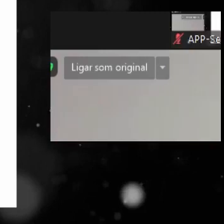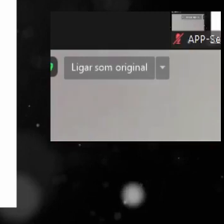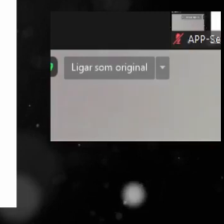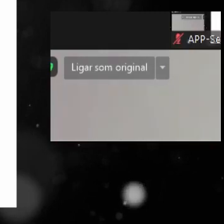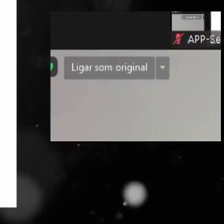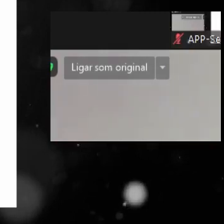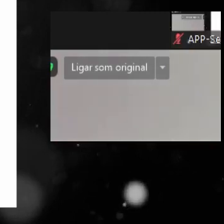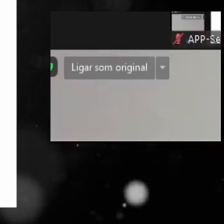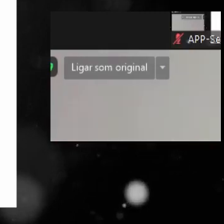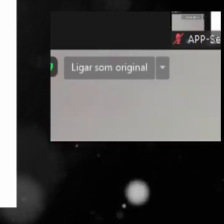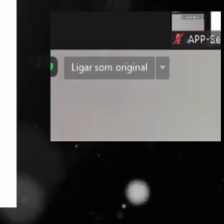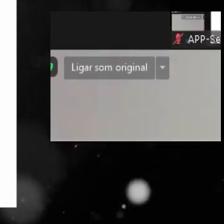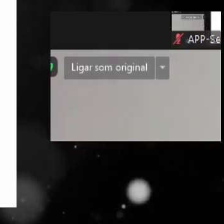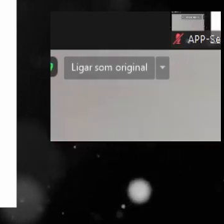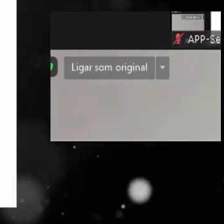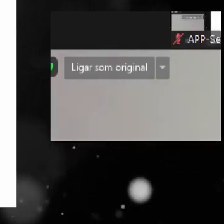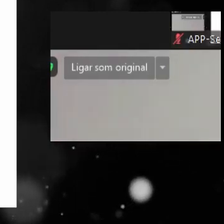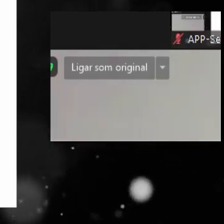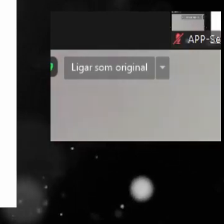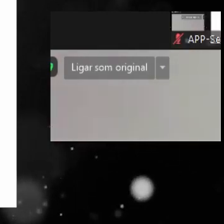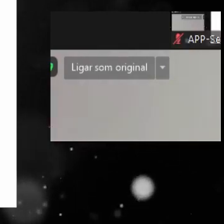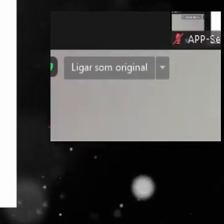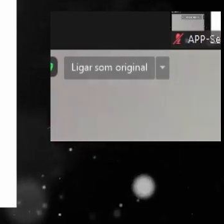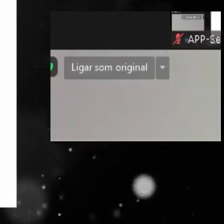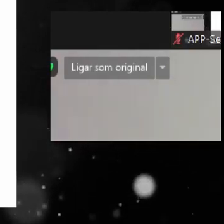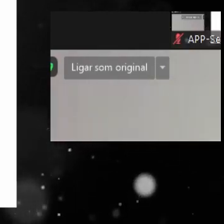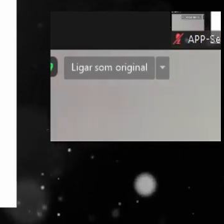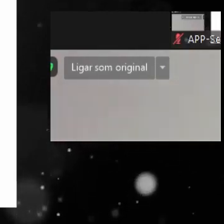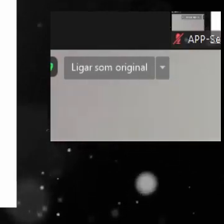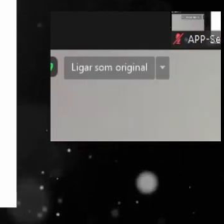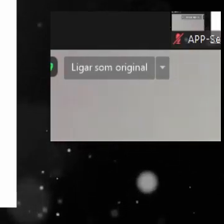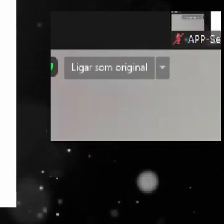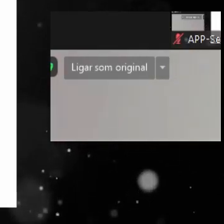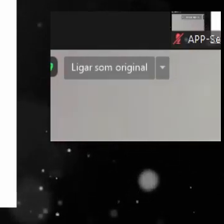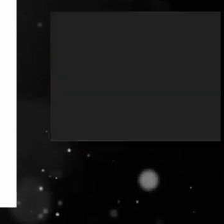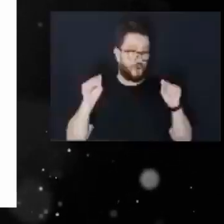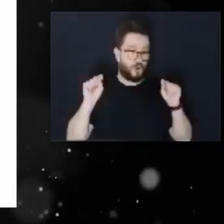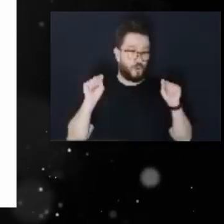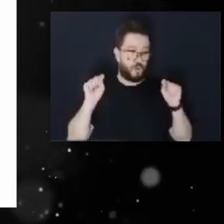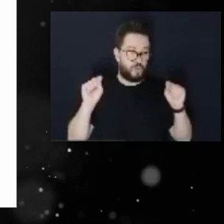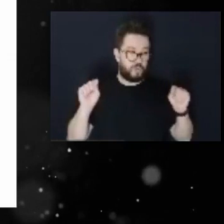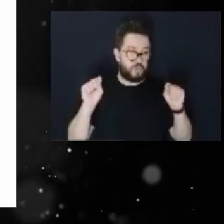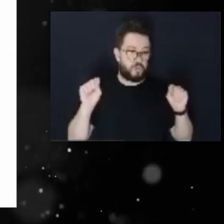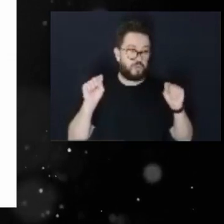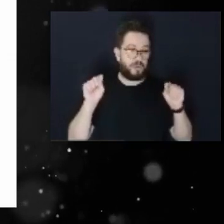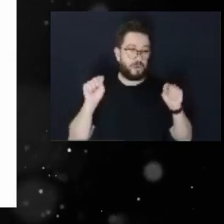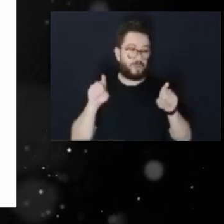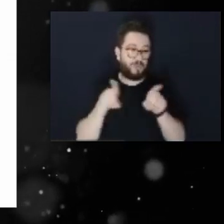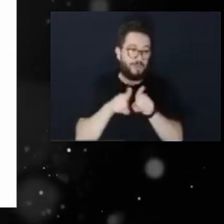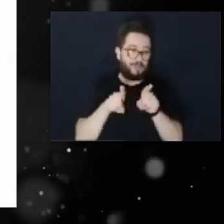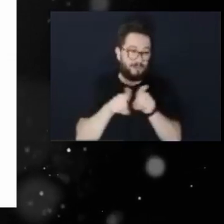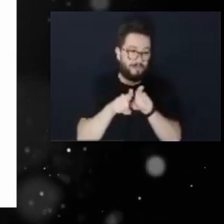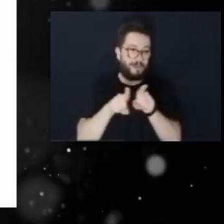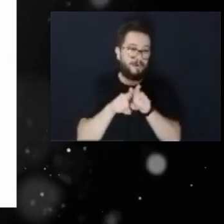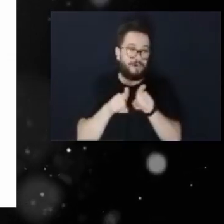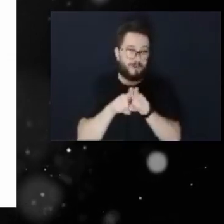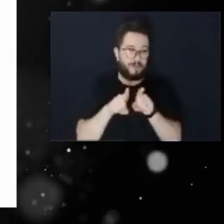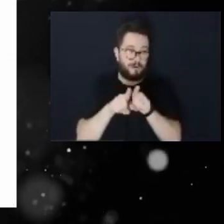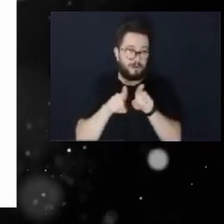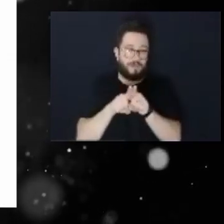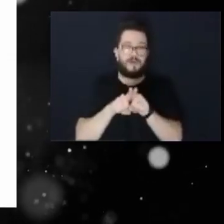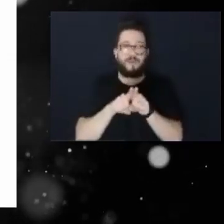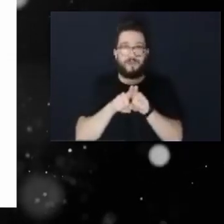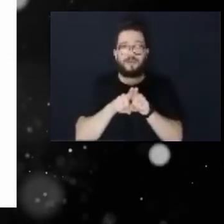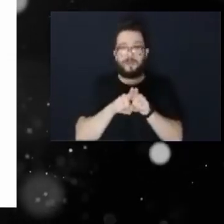momento. Inclusive, a retomada de aulas presenciais ou híbridas é completamente inviável. Riscos de ignorar